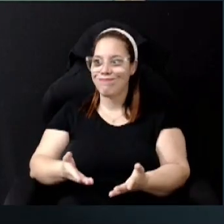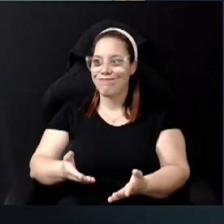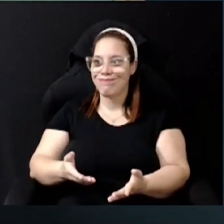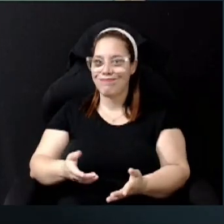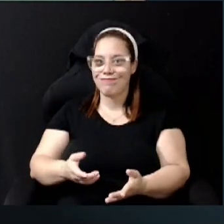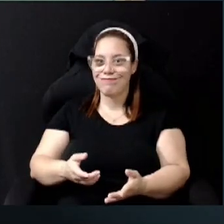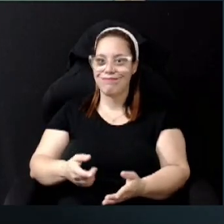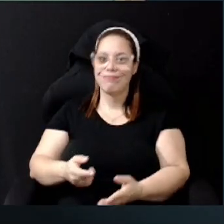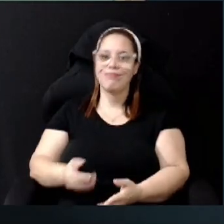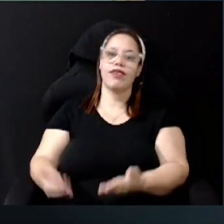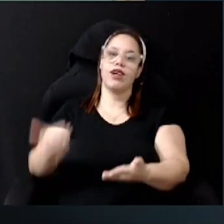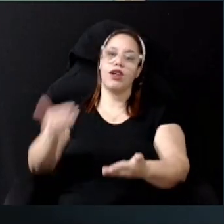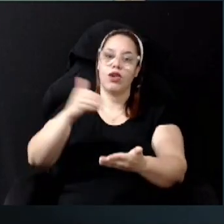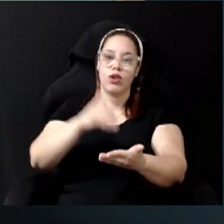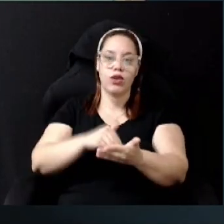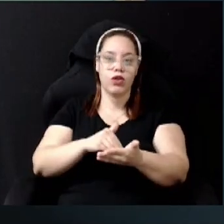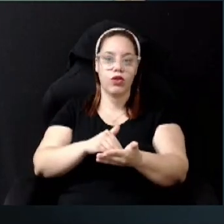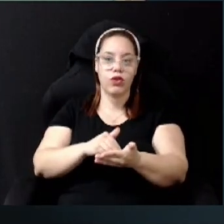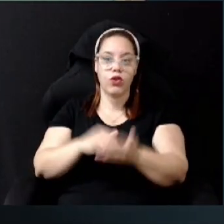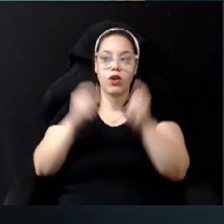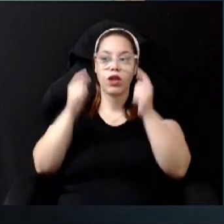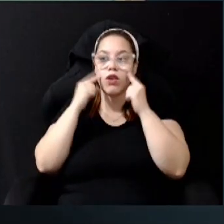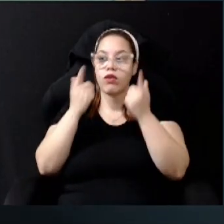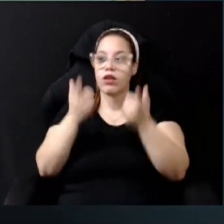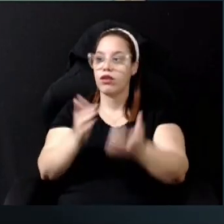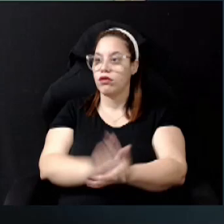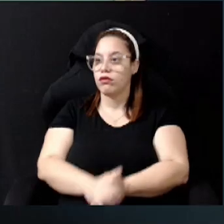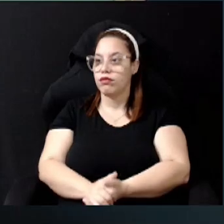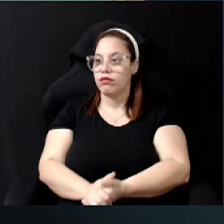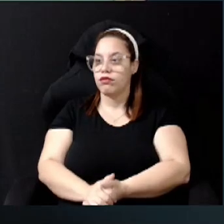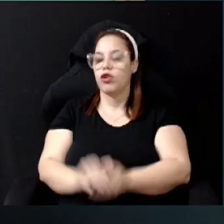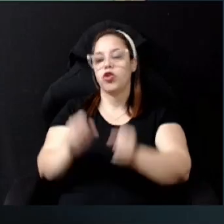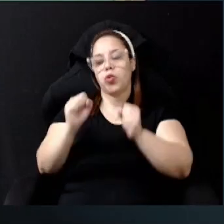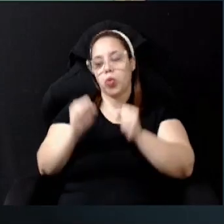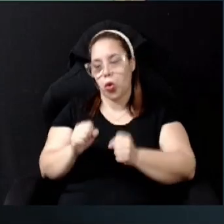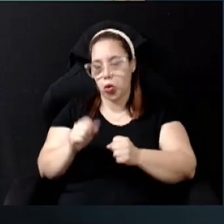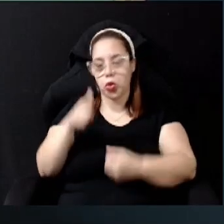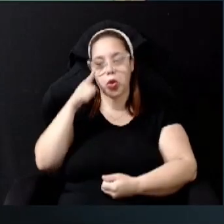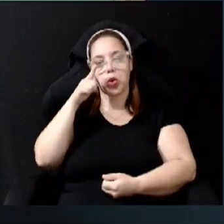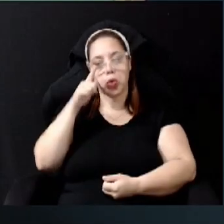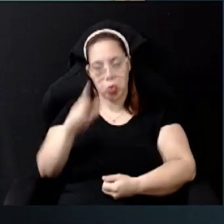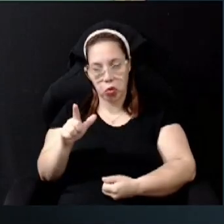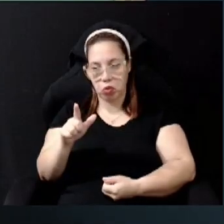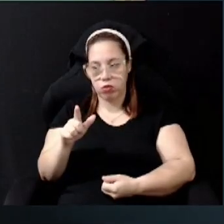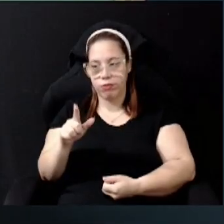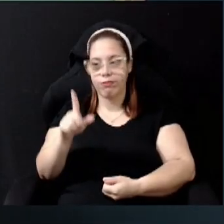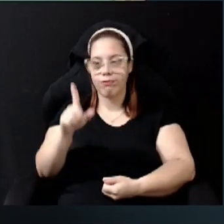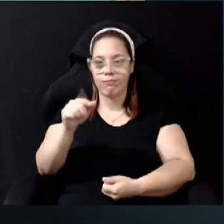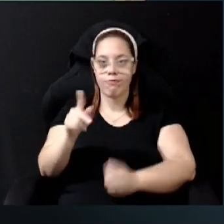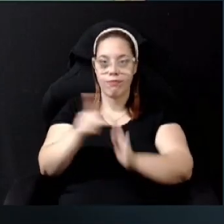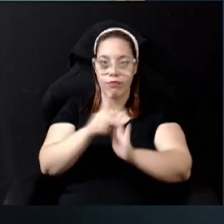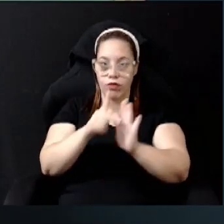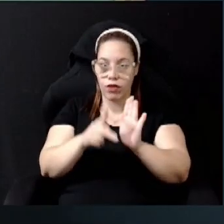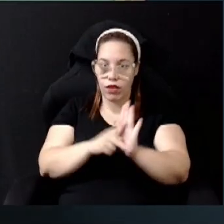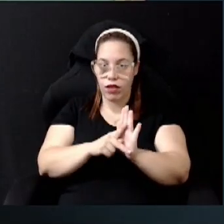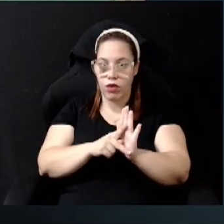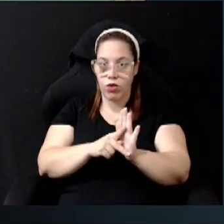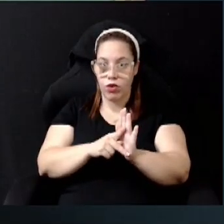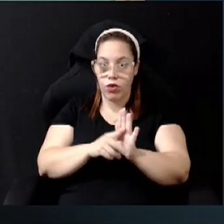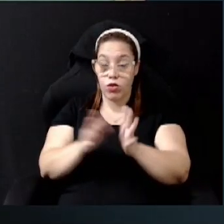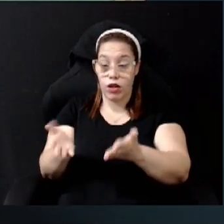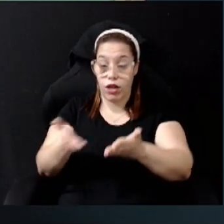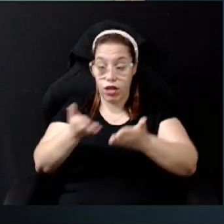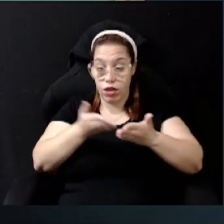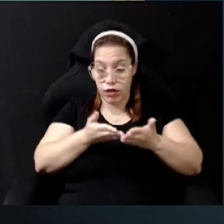e ela traz para a gente essa visão de que a gente pode, de que a gente consegue, e isso o projeto traz muito, né? Um